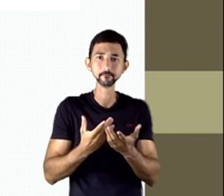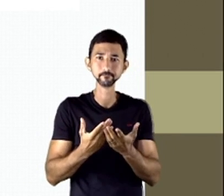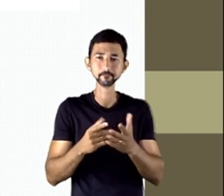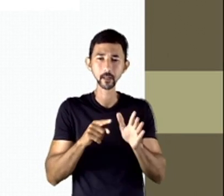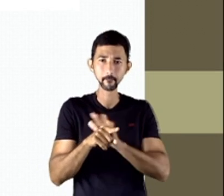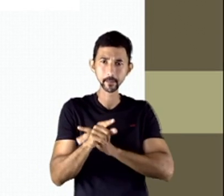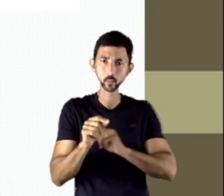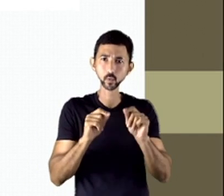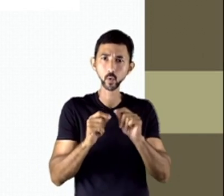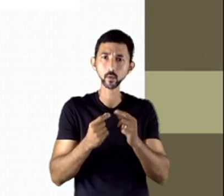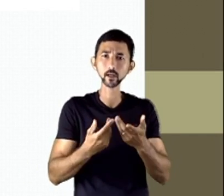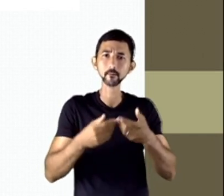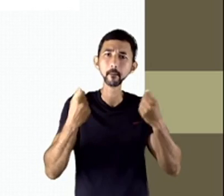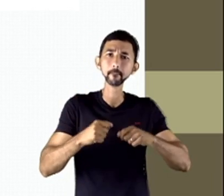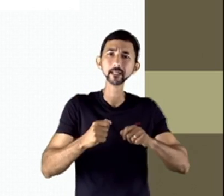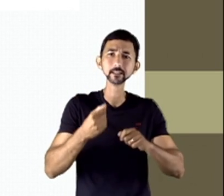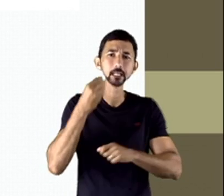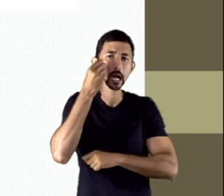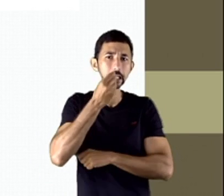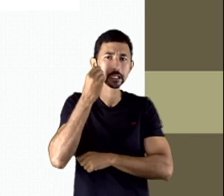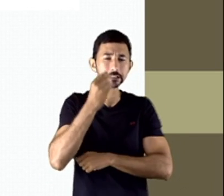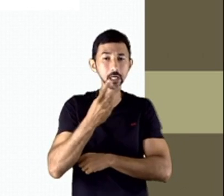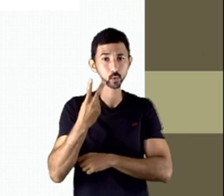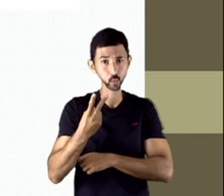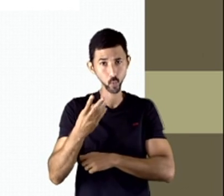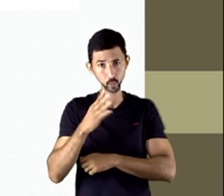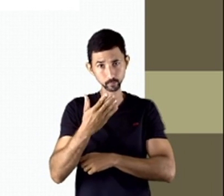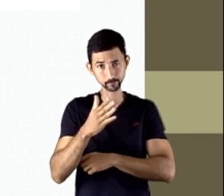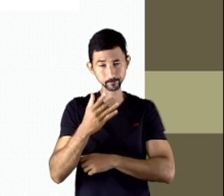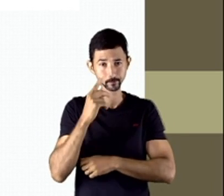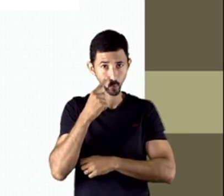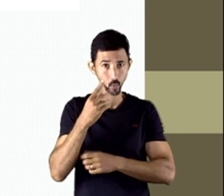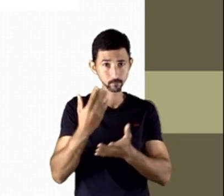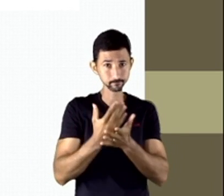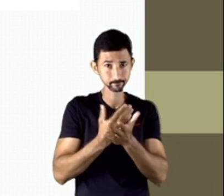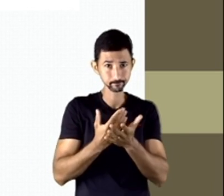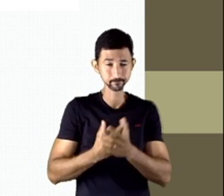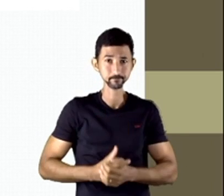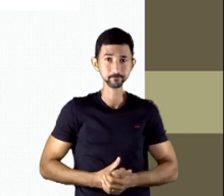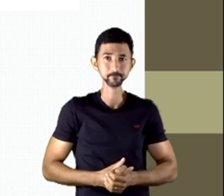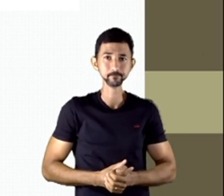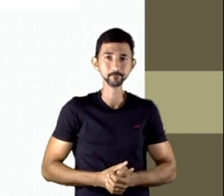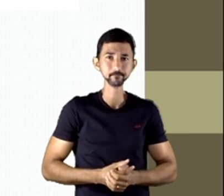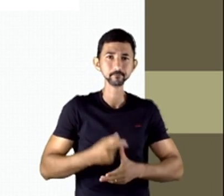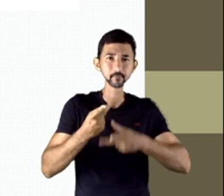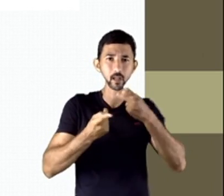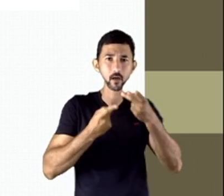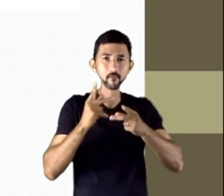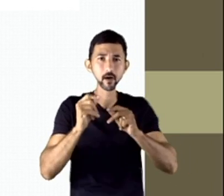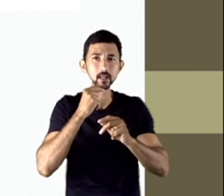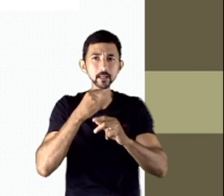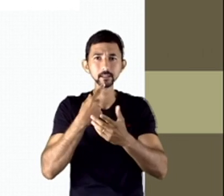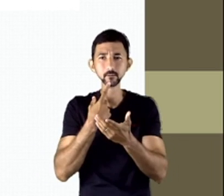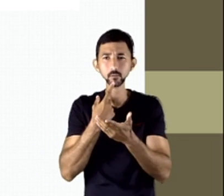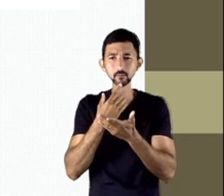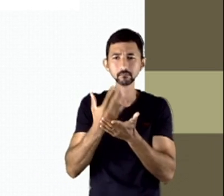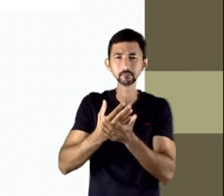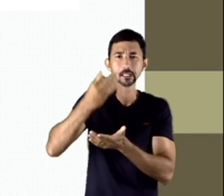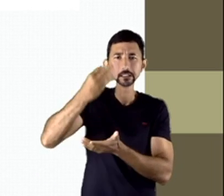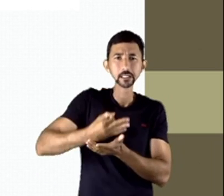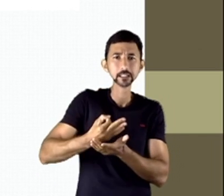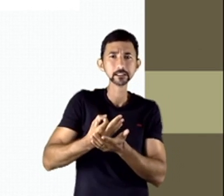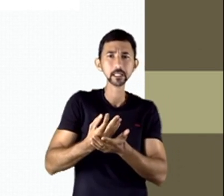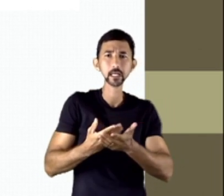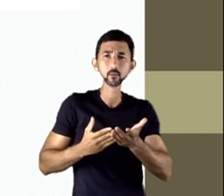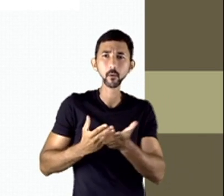essa questão, nós temos que analisar duas situações, tá? Como eu falei, se está de acordo a meia